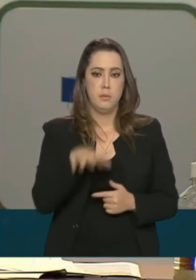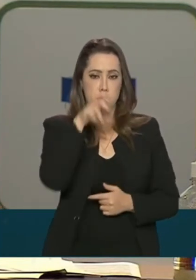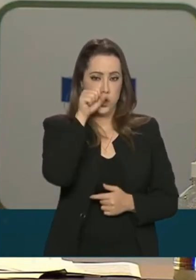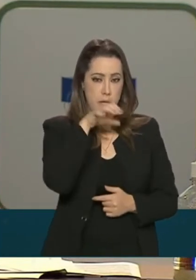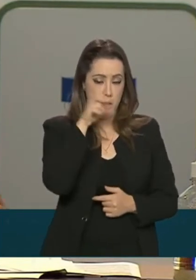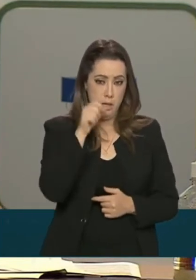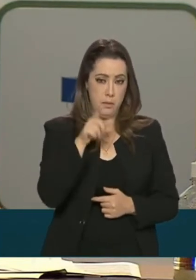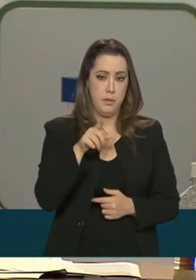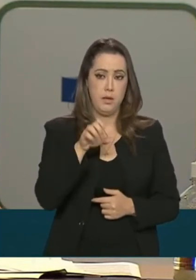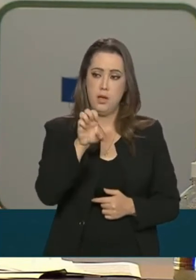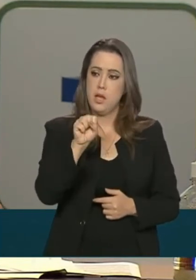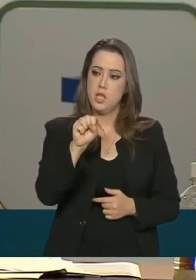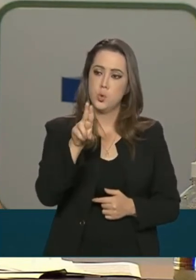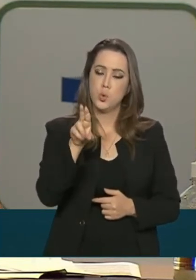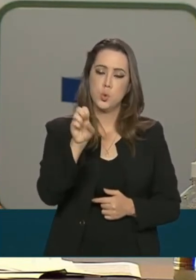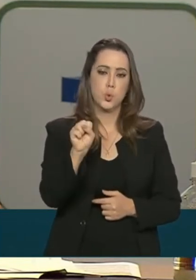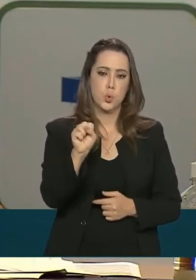nós tivemos